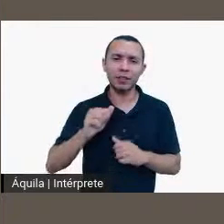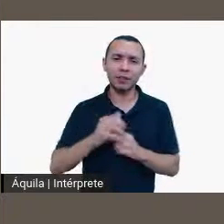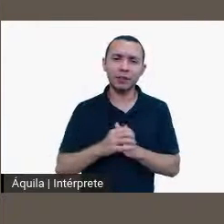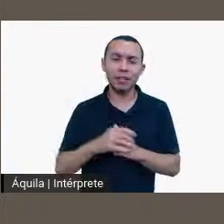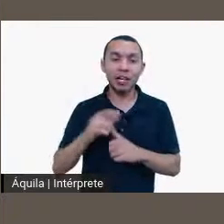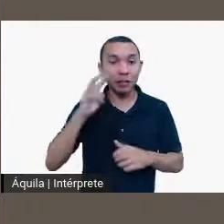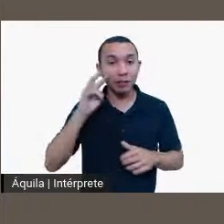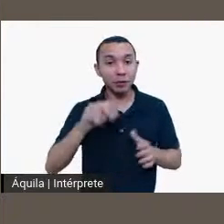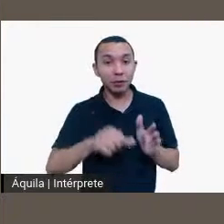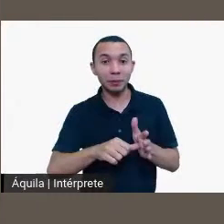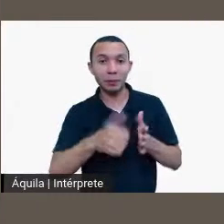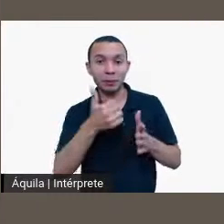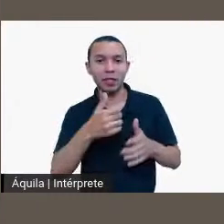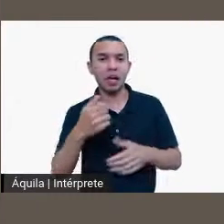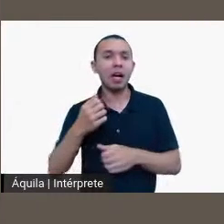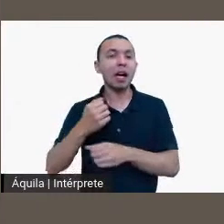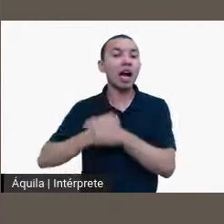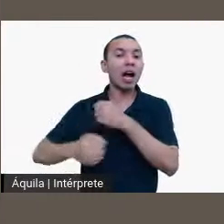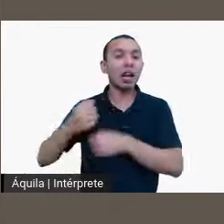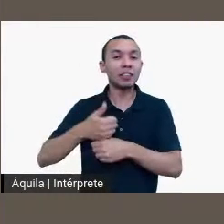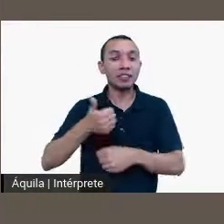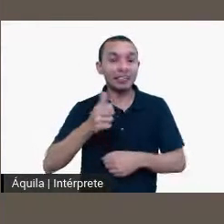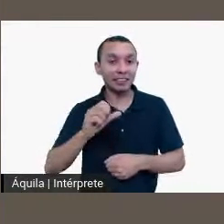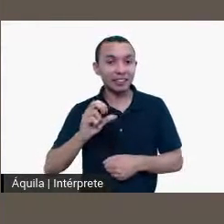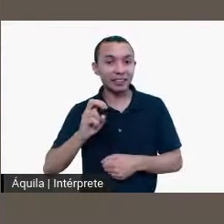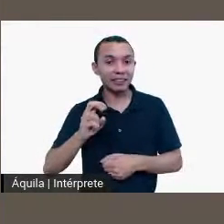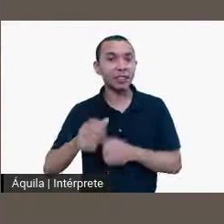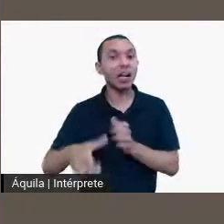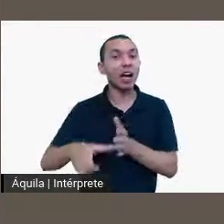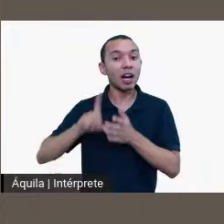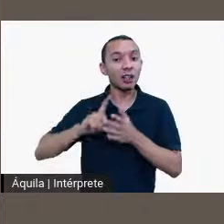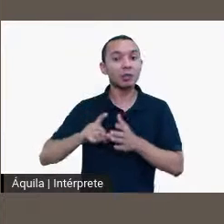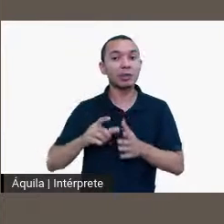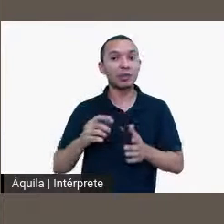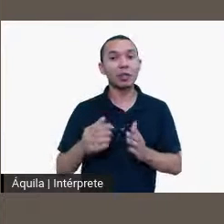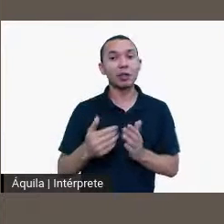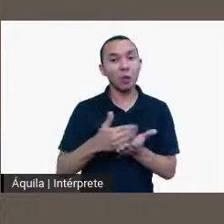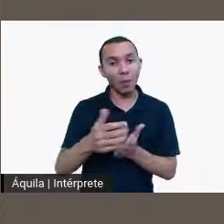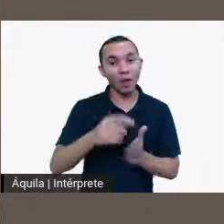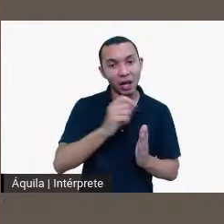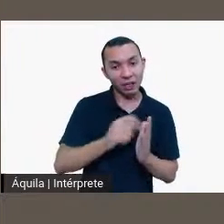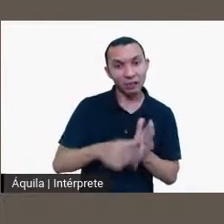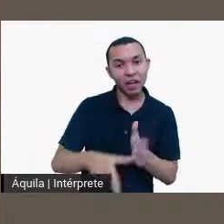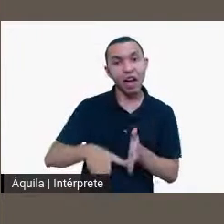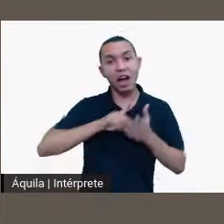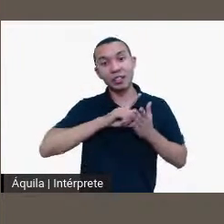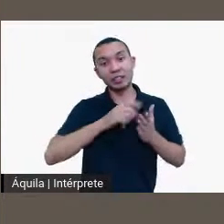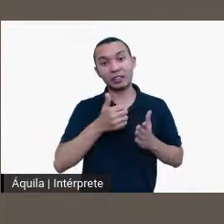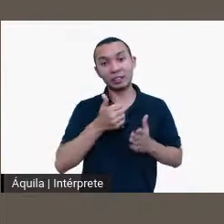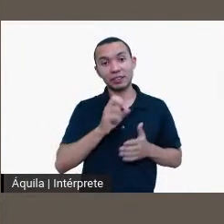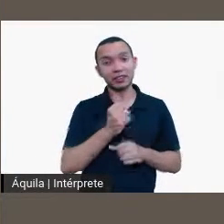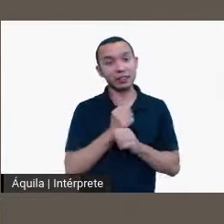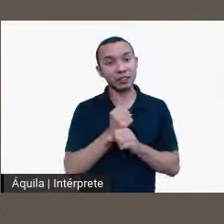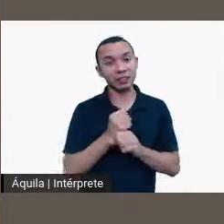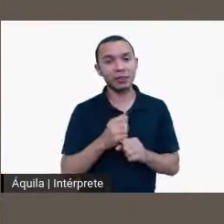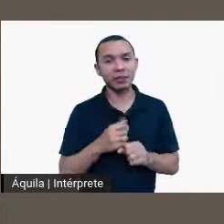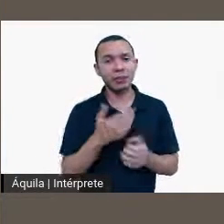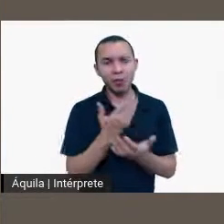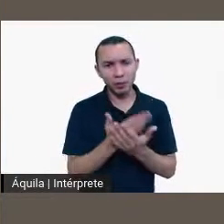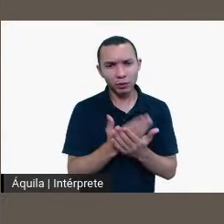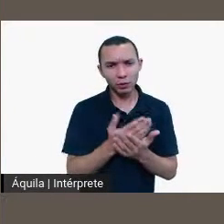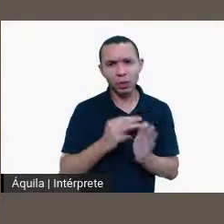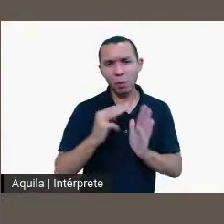vez 15 anos antes de começar a escrever Diante do Tempo. estudar esse